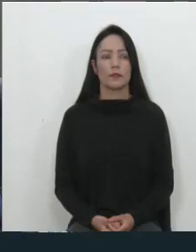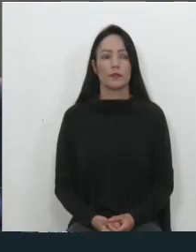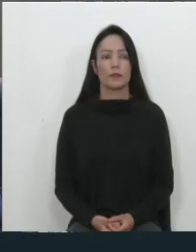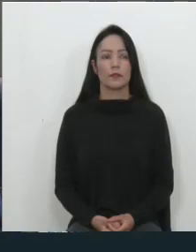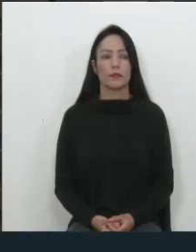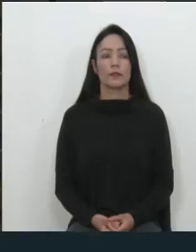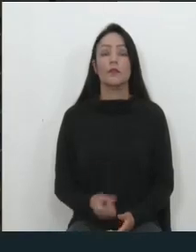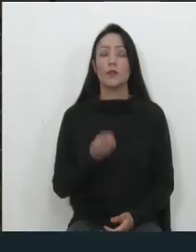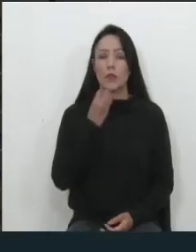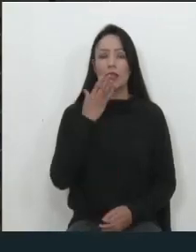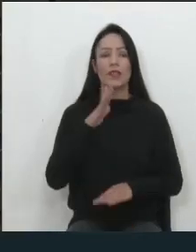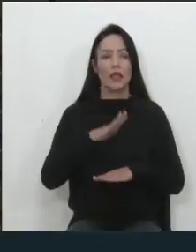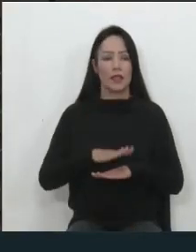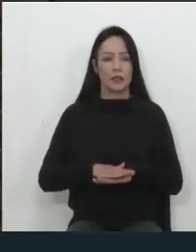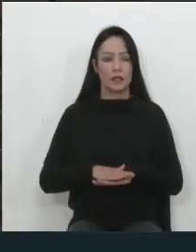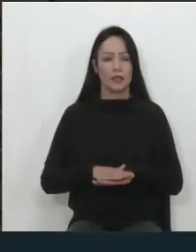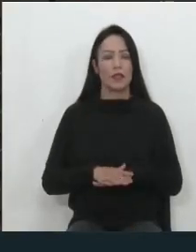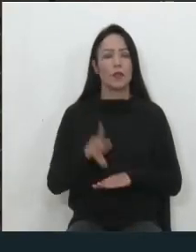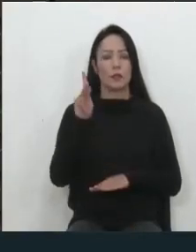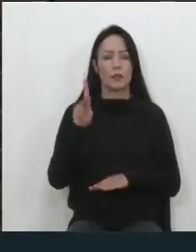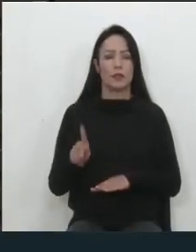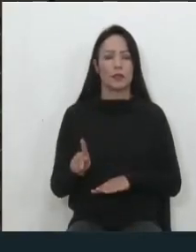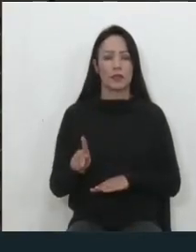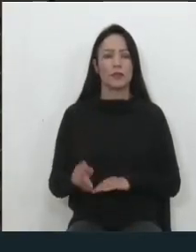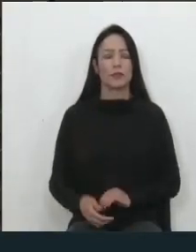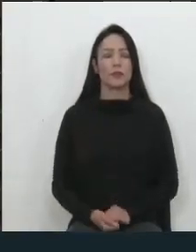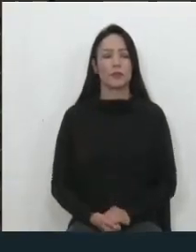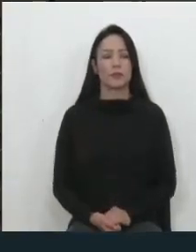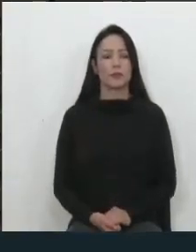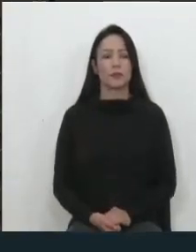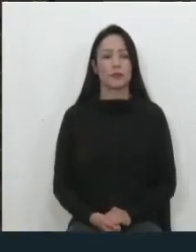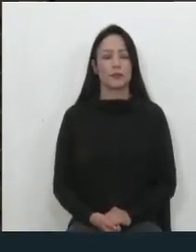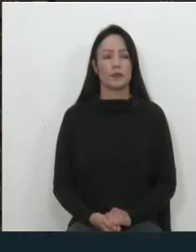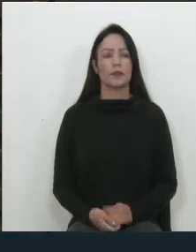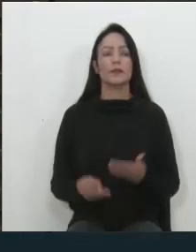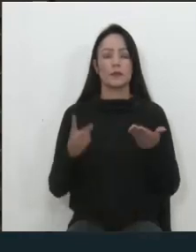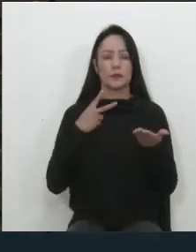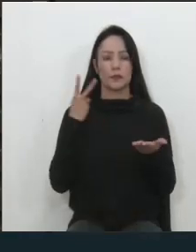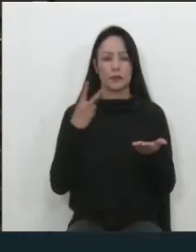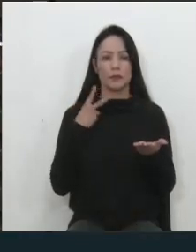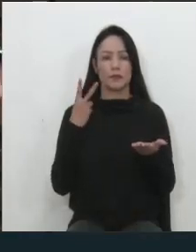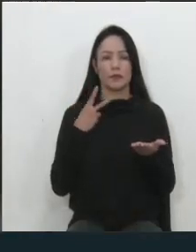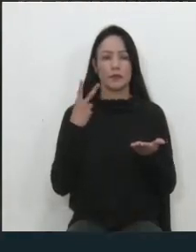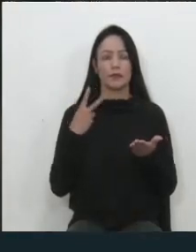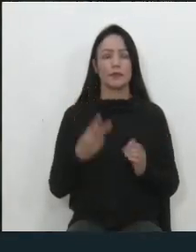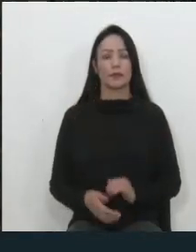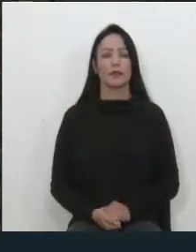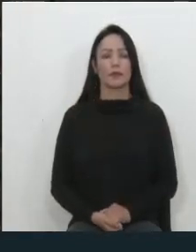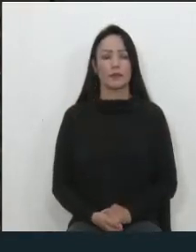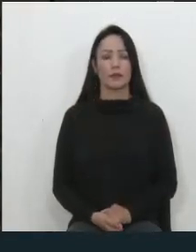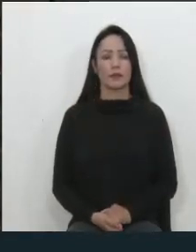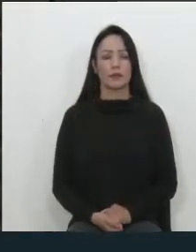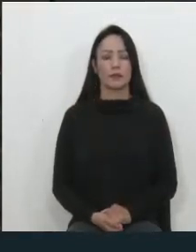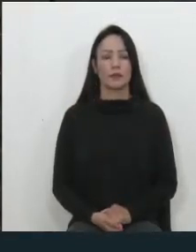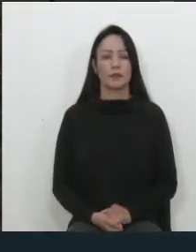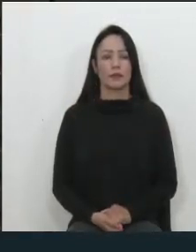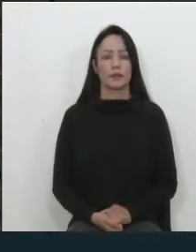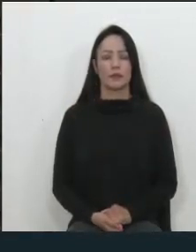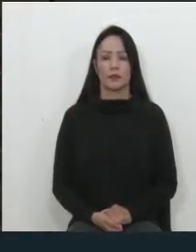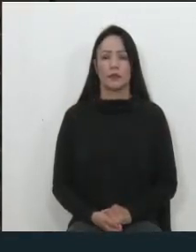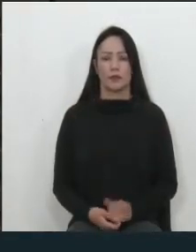Boa tarde, senhor presidente, nobres vereadores e todos que estão aqui nessa